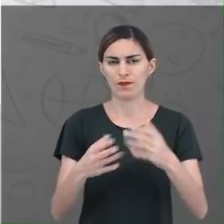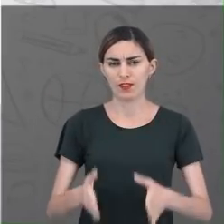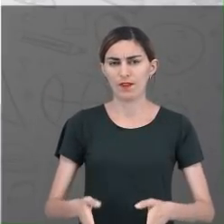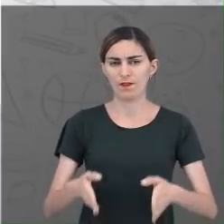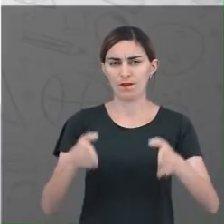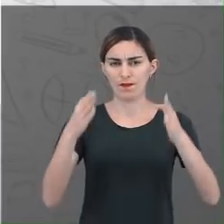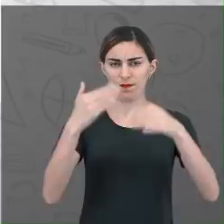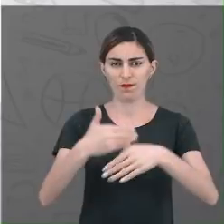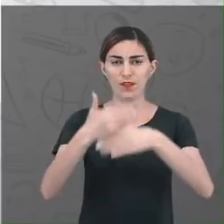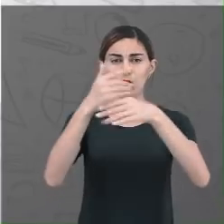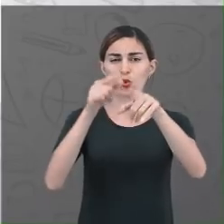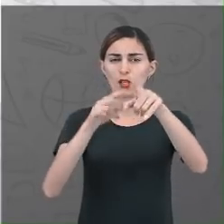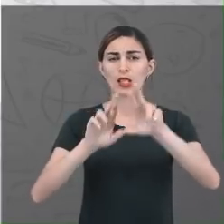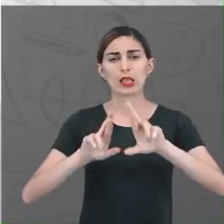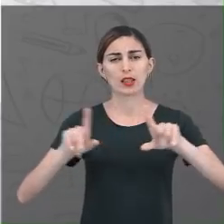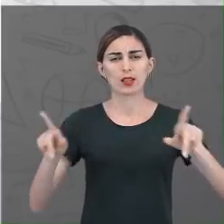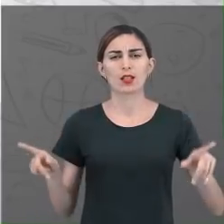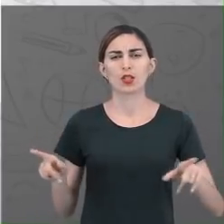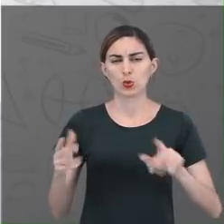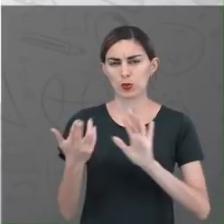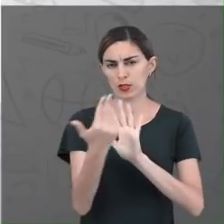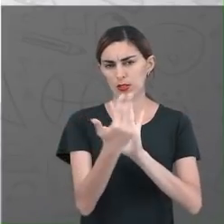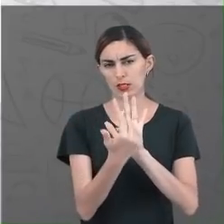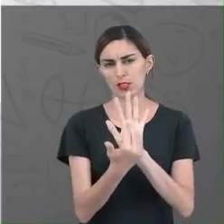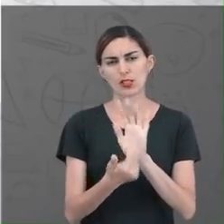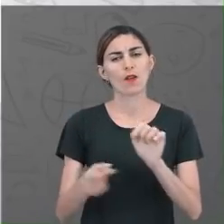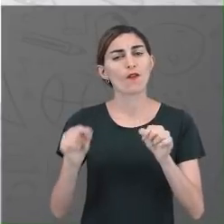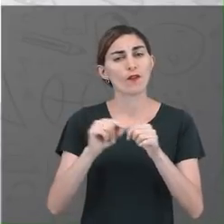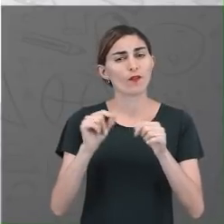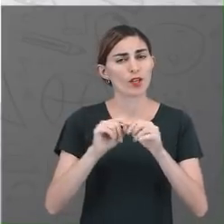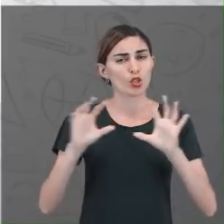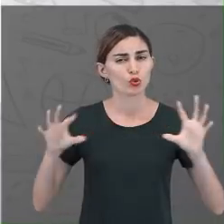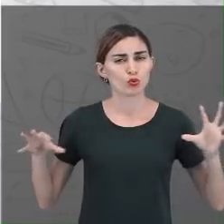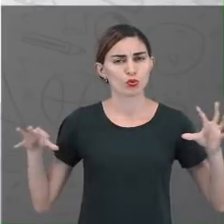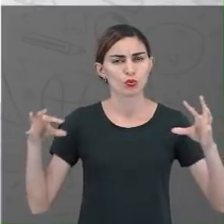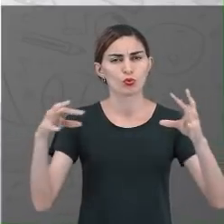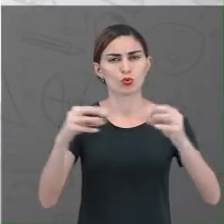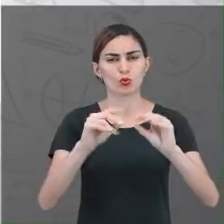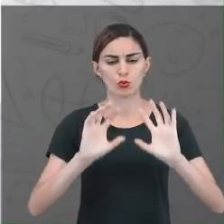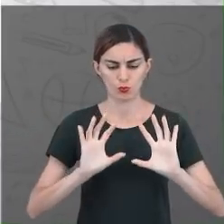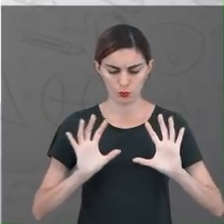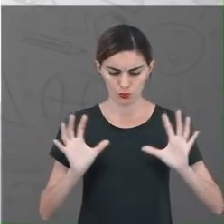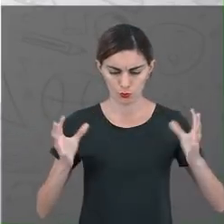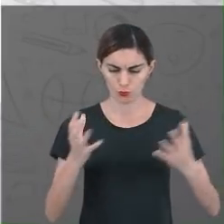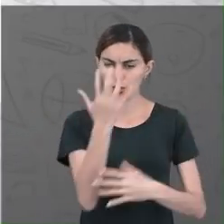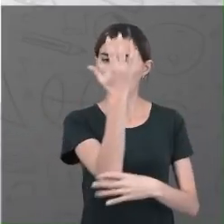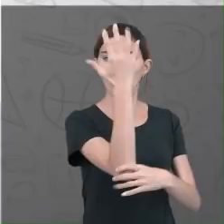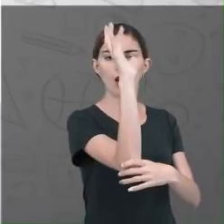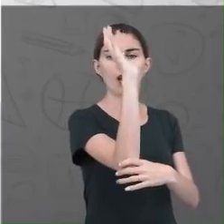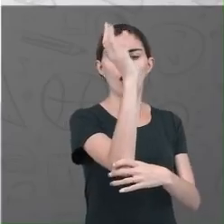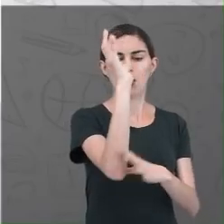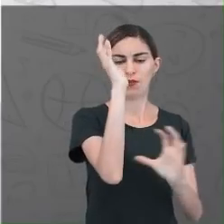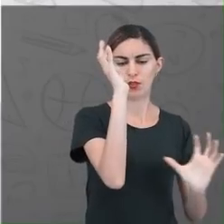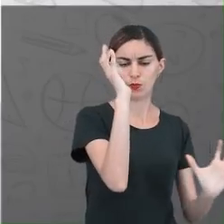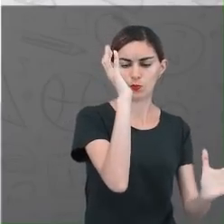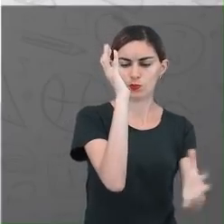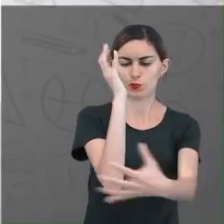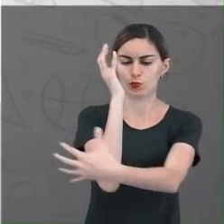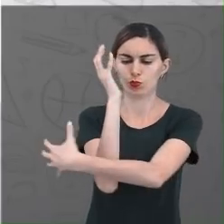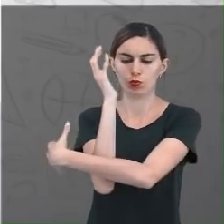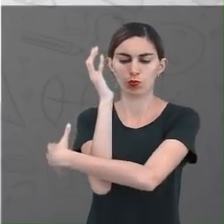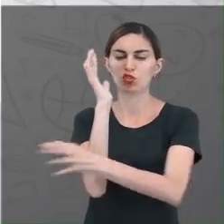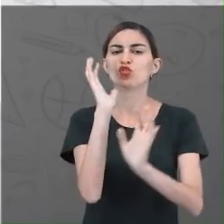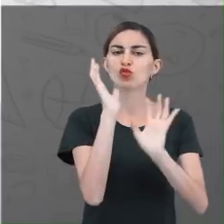existe o contrário, parece que o designer fez todo o espaço em torno dessa árvore. Então, a árvore já